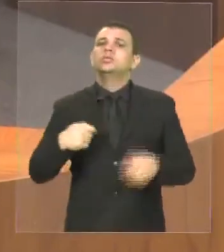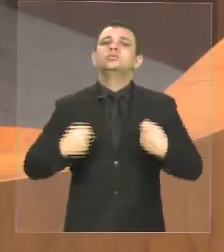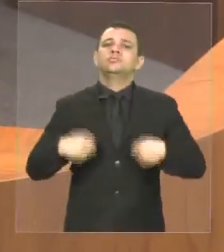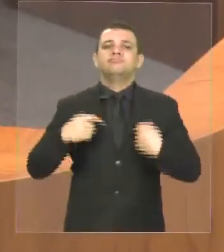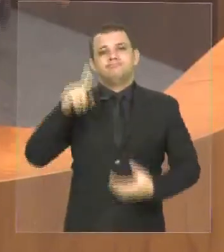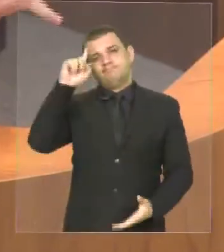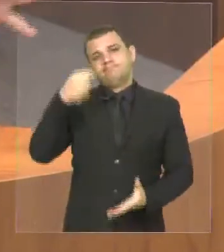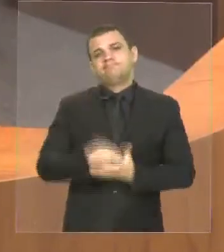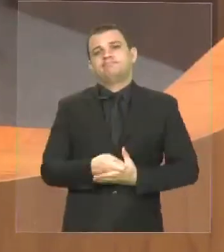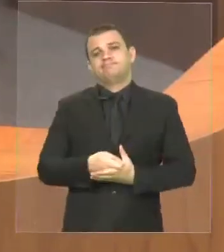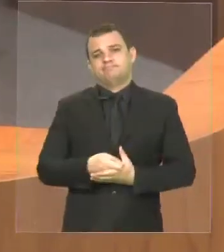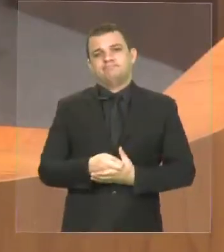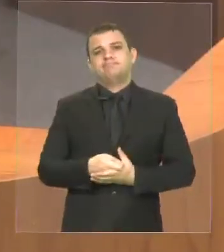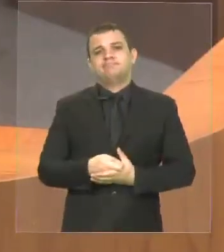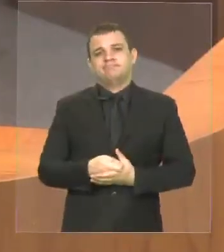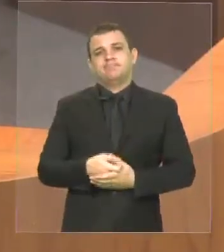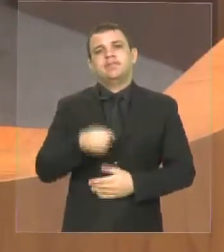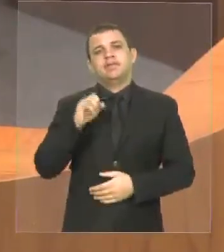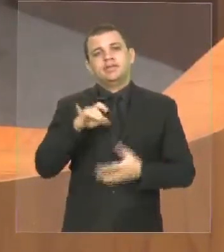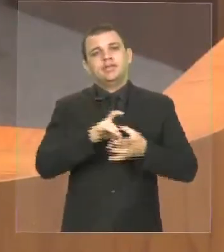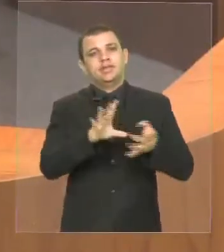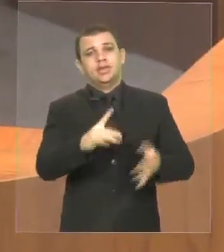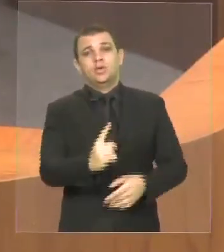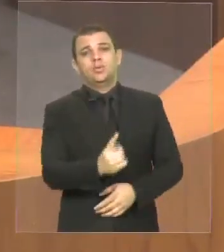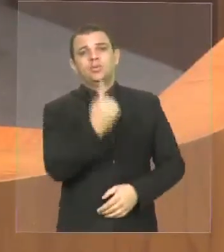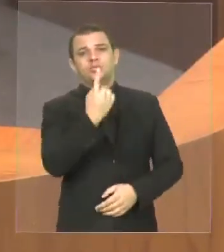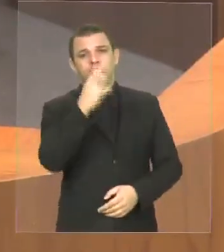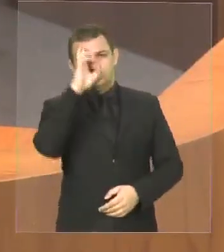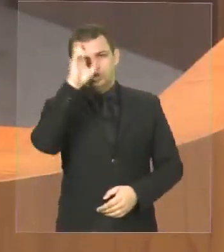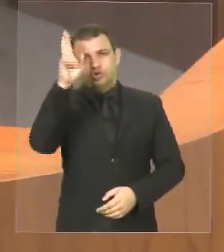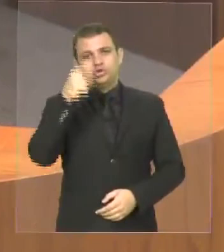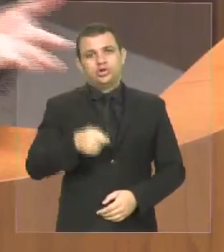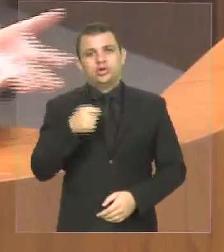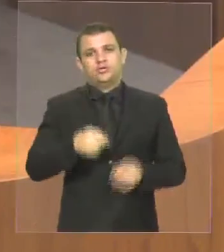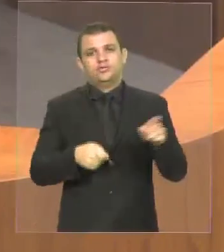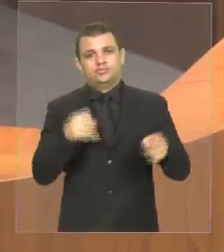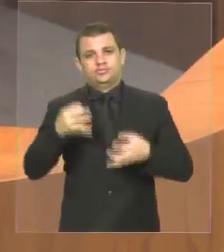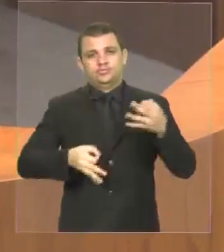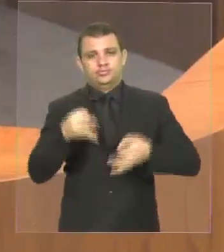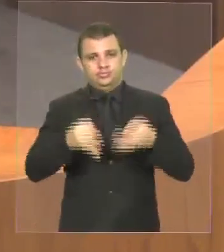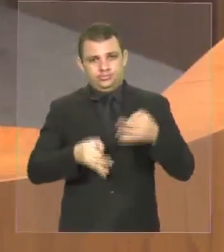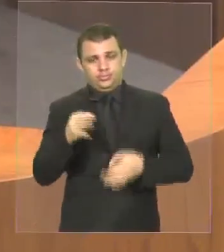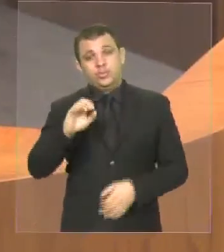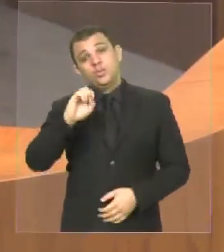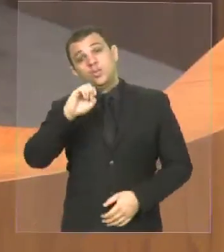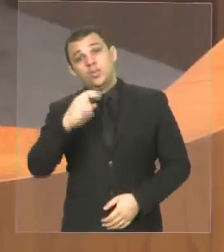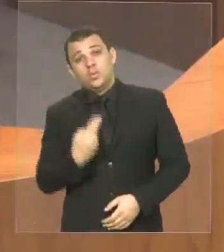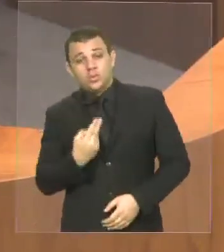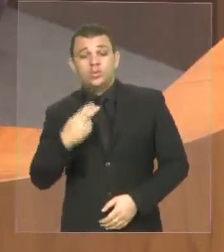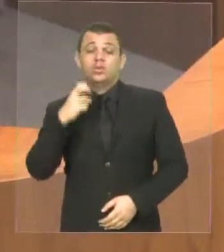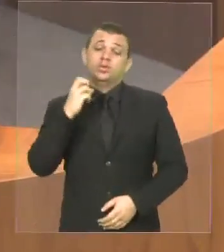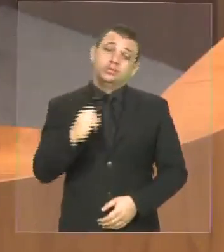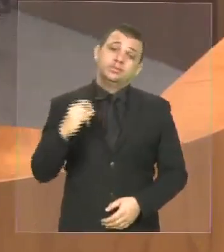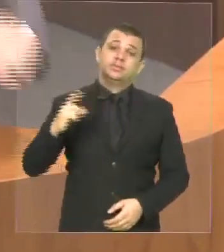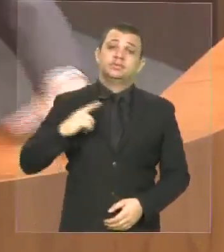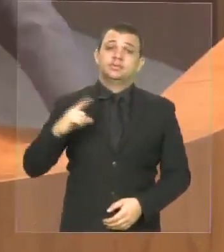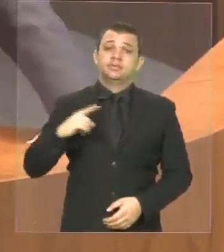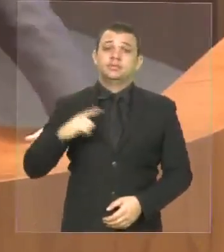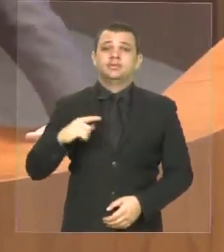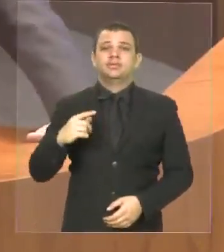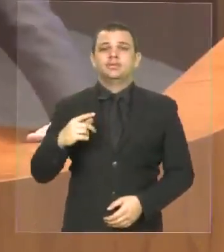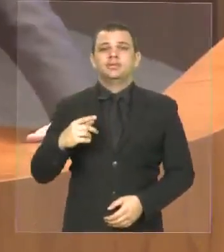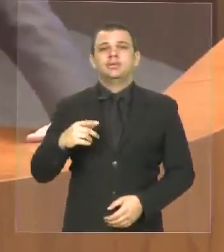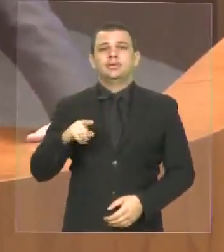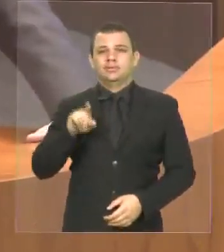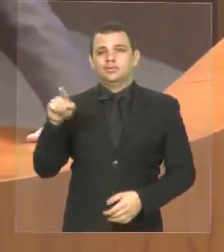vai deixar só pelo poder absoluto de um poder só, ou vai ser ainda aquela velha de Montesquieu,